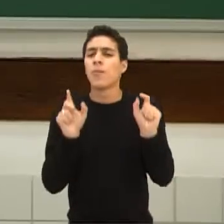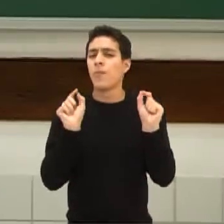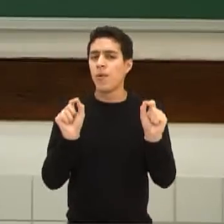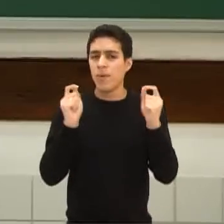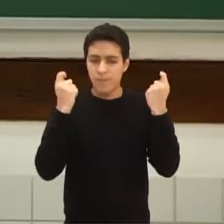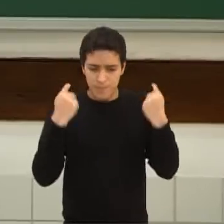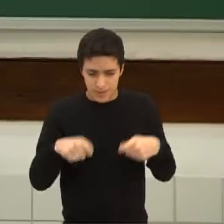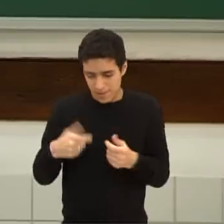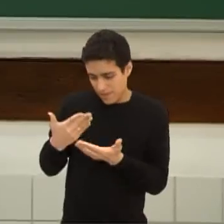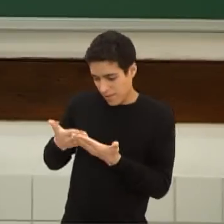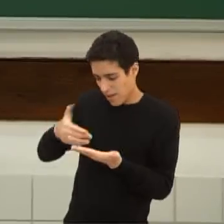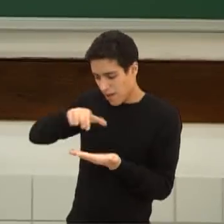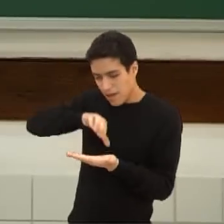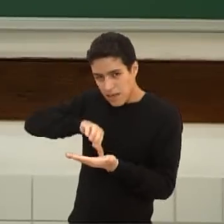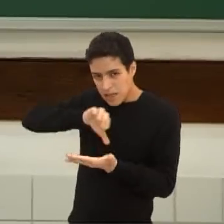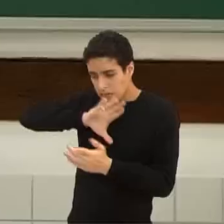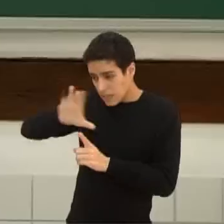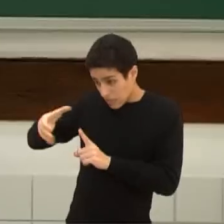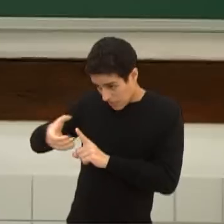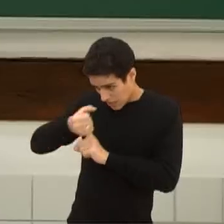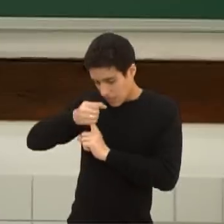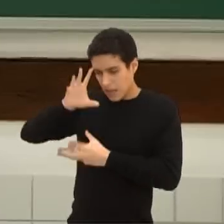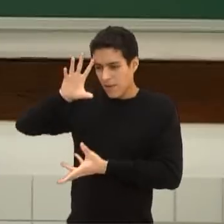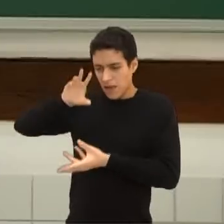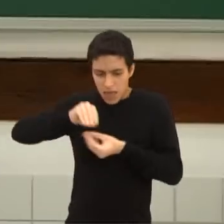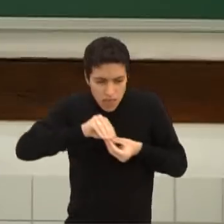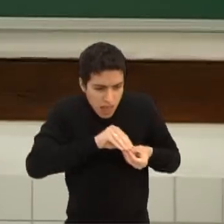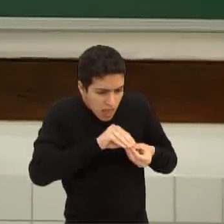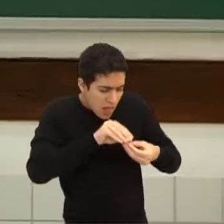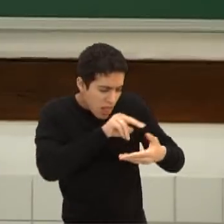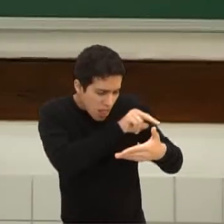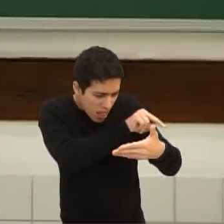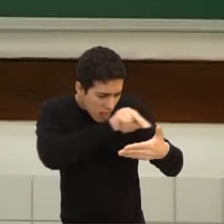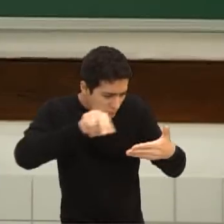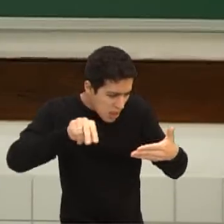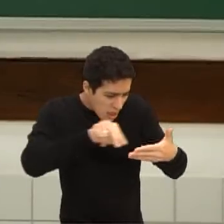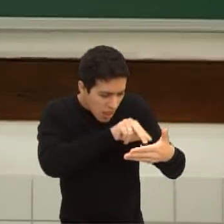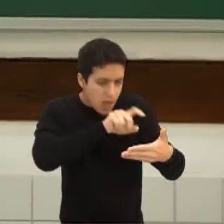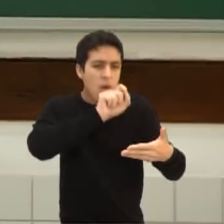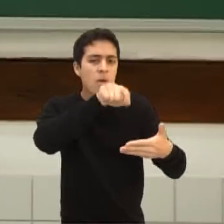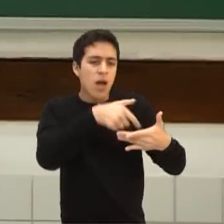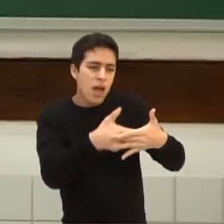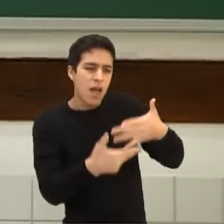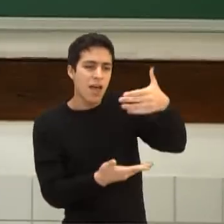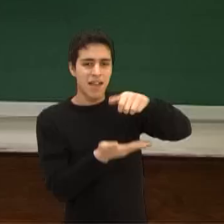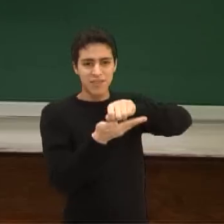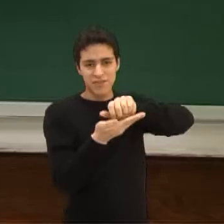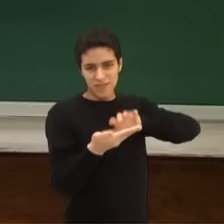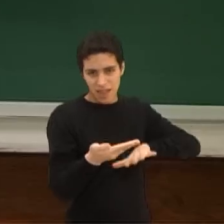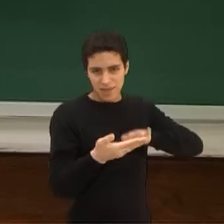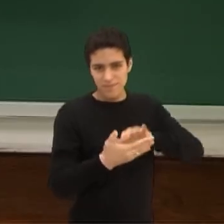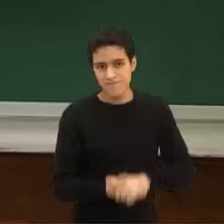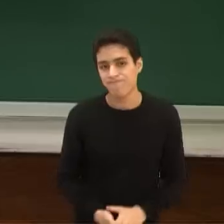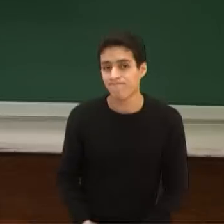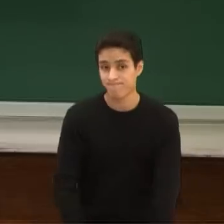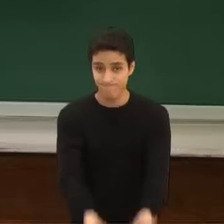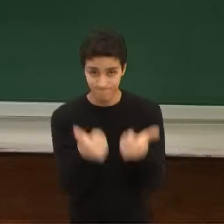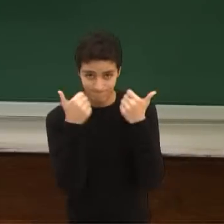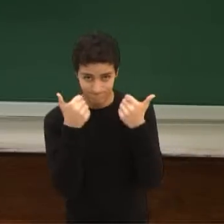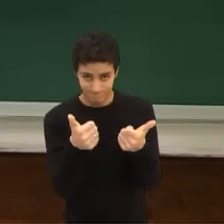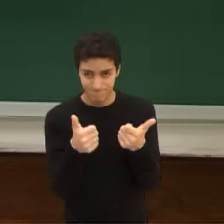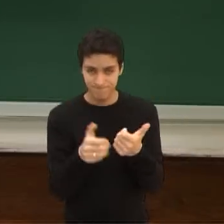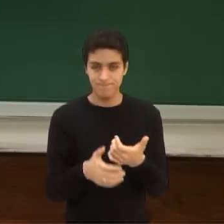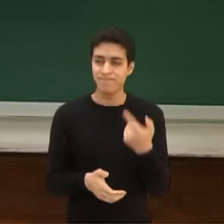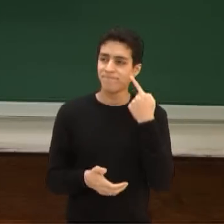estudar português bem estudado para aprender a interpretar os nossos exercícios, certinho? Então,